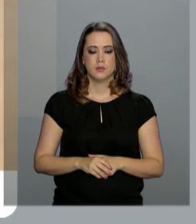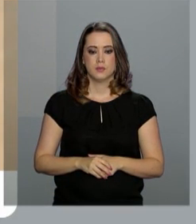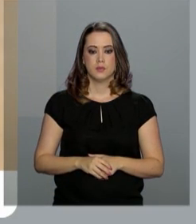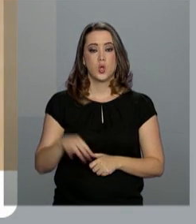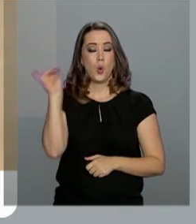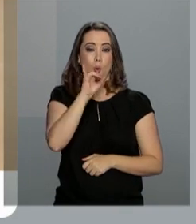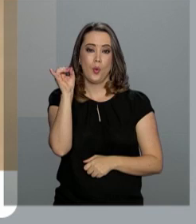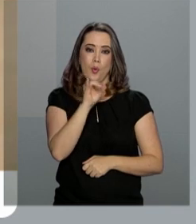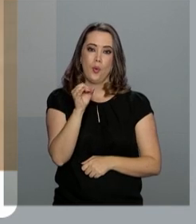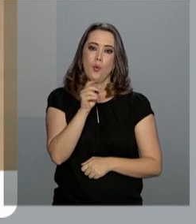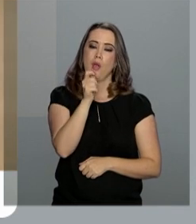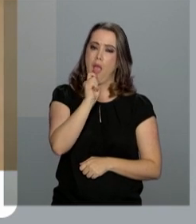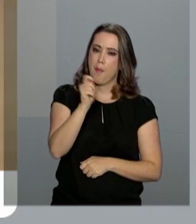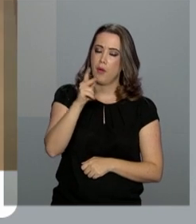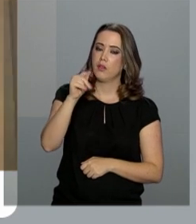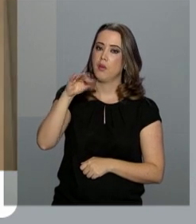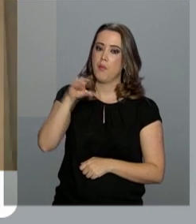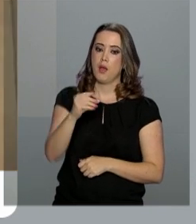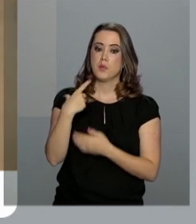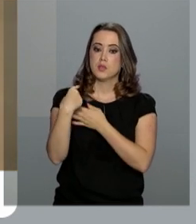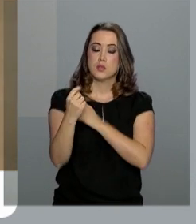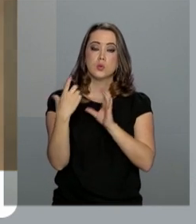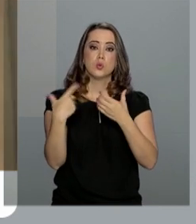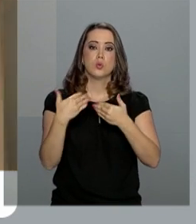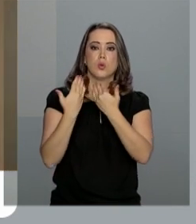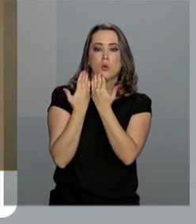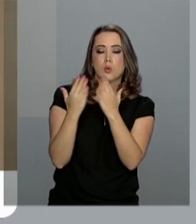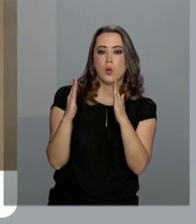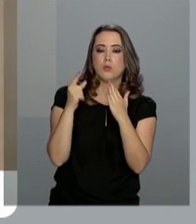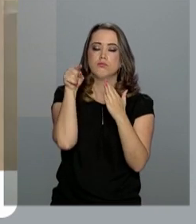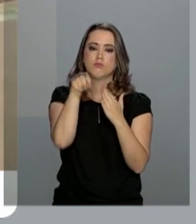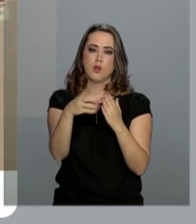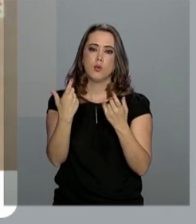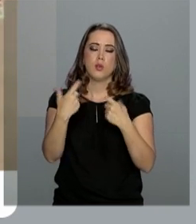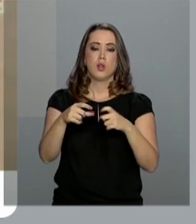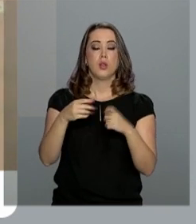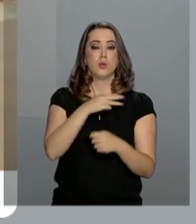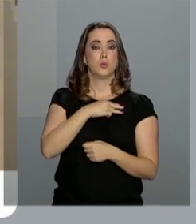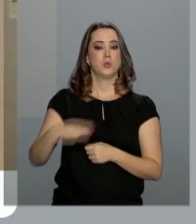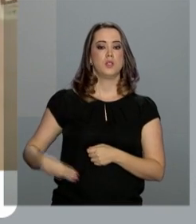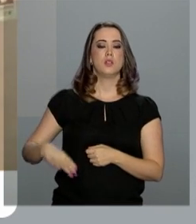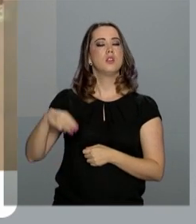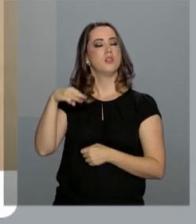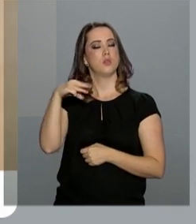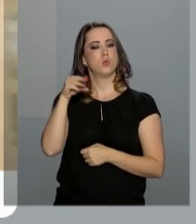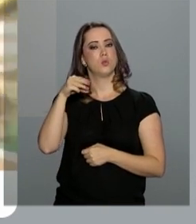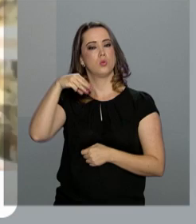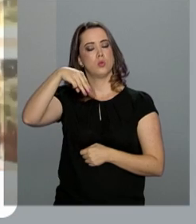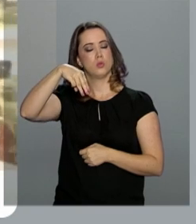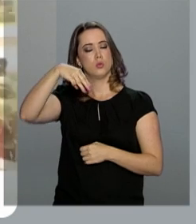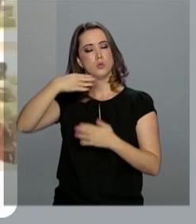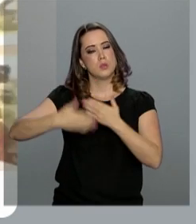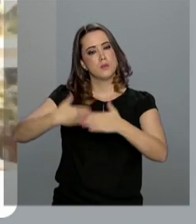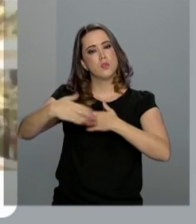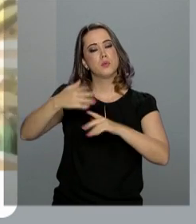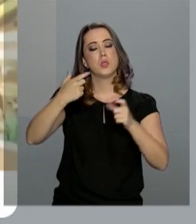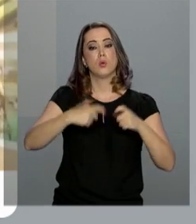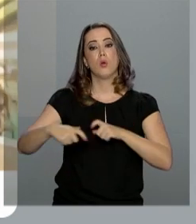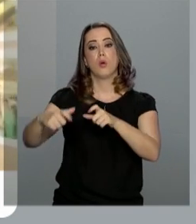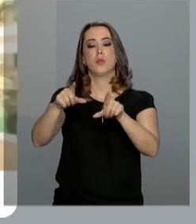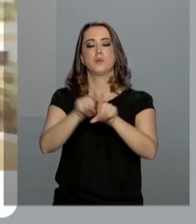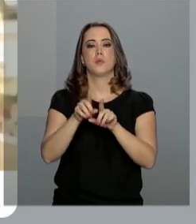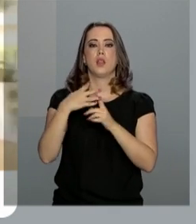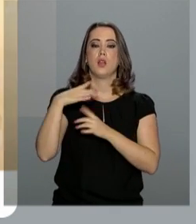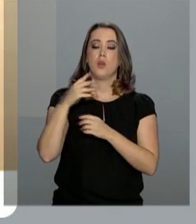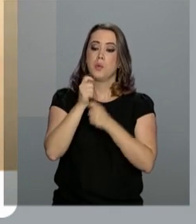Olá, eu sou o repórter Pablo Mundim, estou saindo do gabinete do ministro do Desenvolvimento Regional, Gustavo Canuto. Ele deu uma entrevista exclusiva à